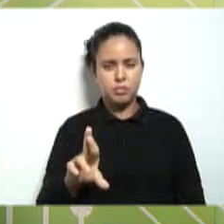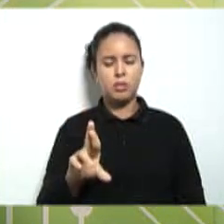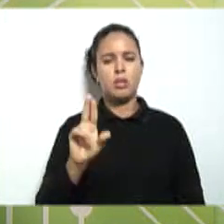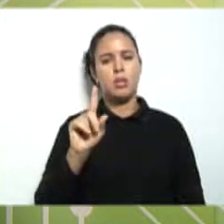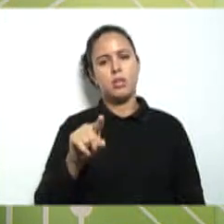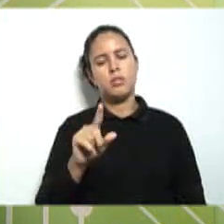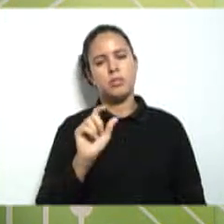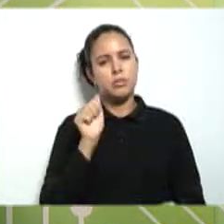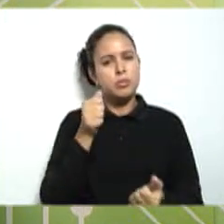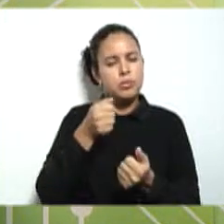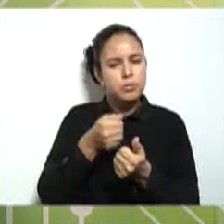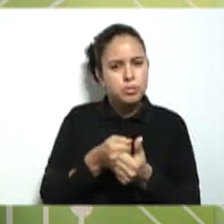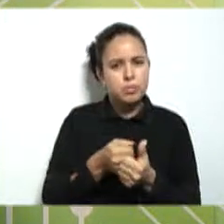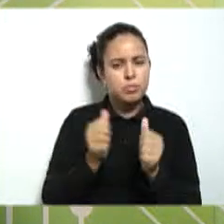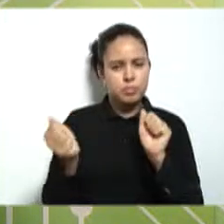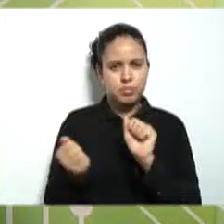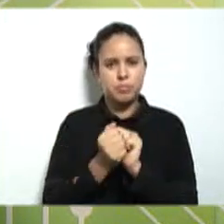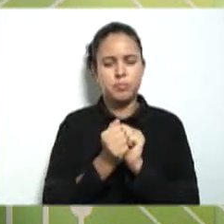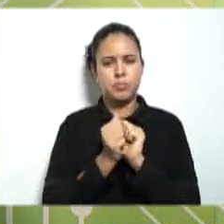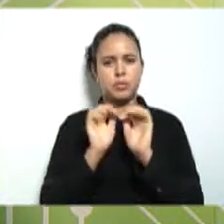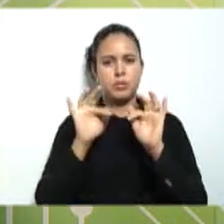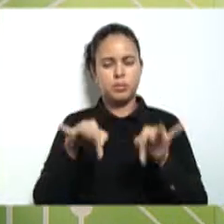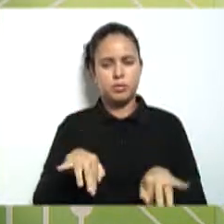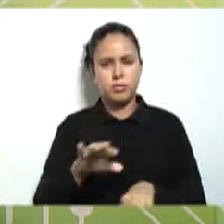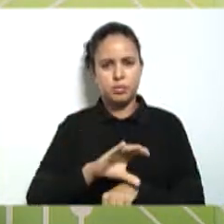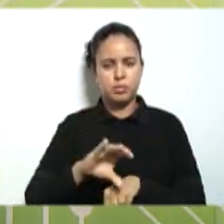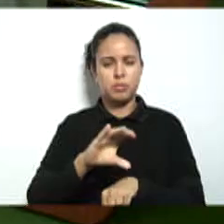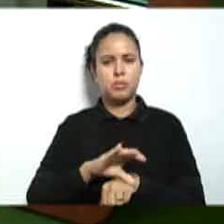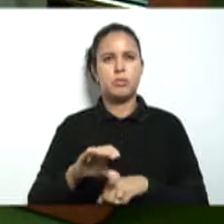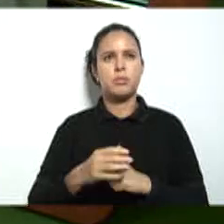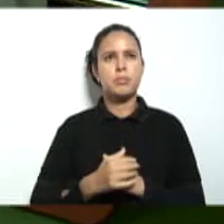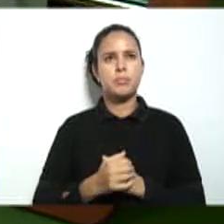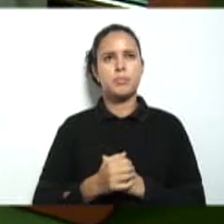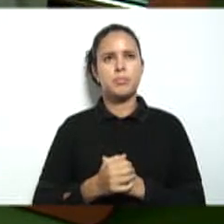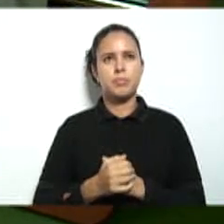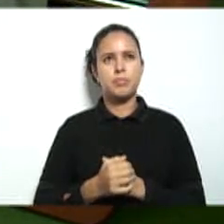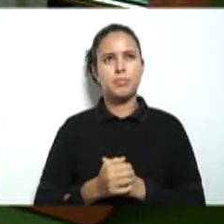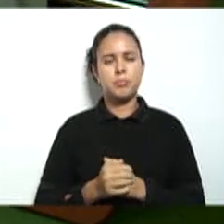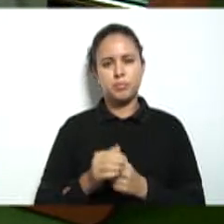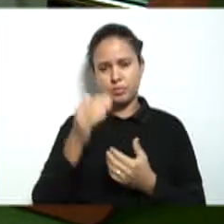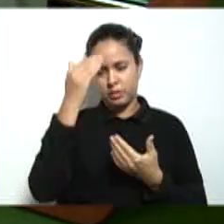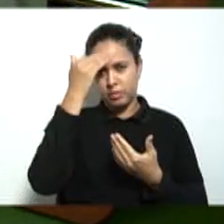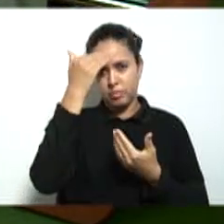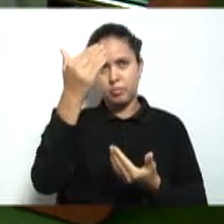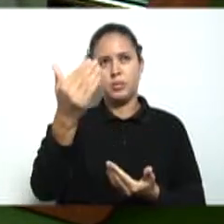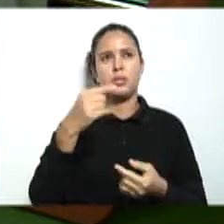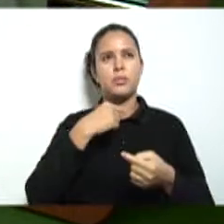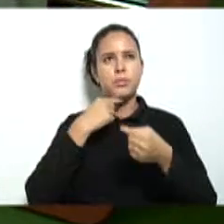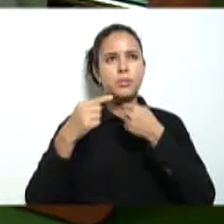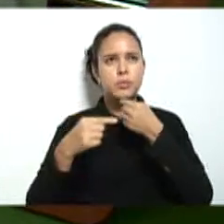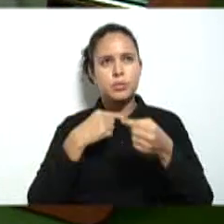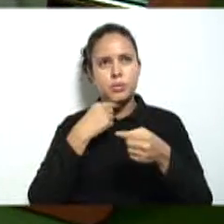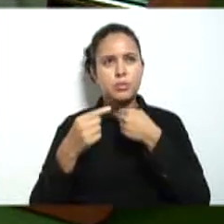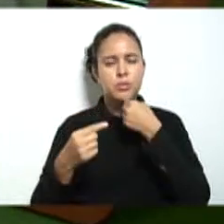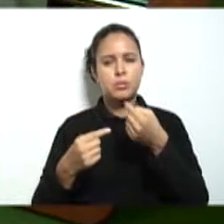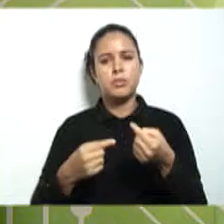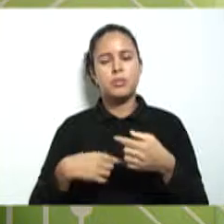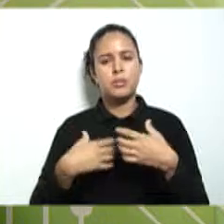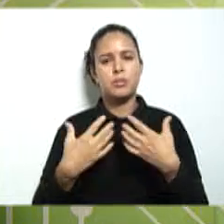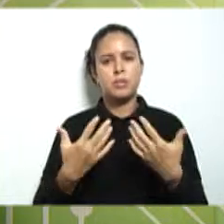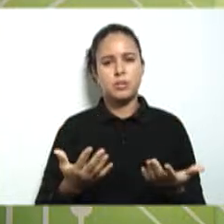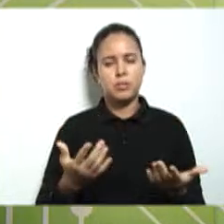vai seguir vocês até o final do curso, certo? Obrigada, professora. Certo, professora. Agradeço por tirar dúvidas aqui, esclarecer com a gente. Gente,